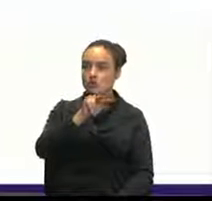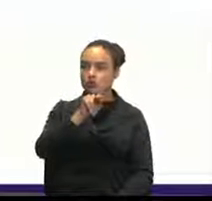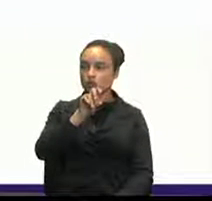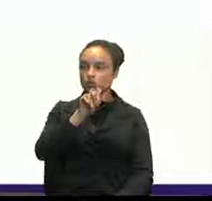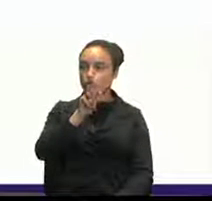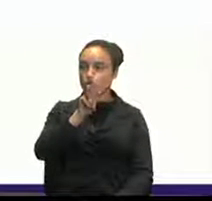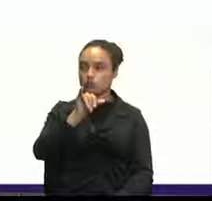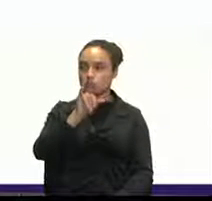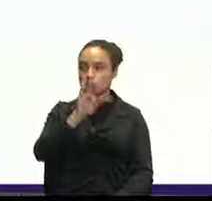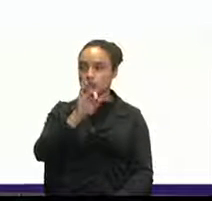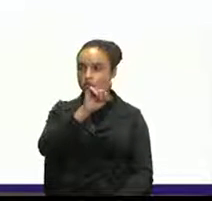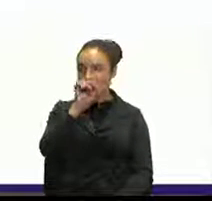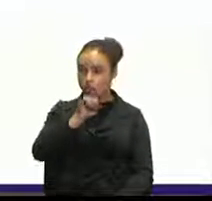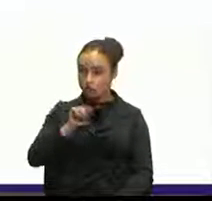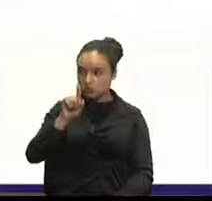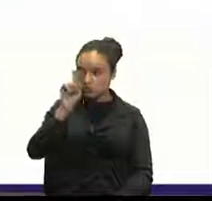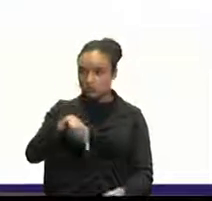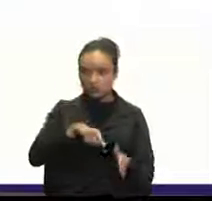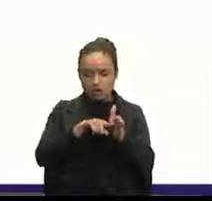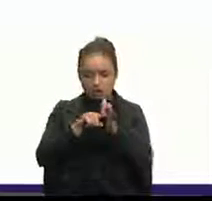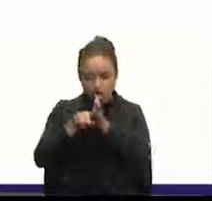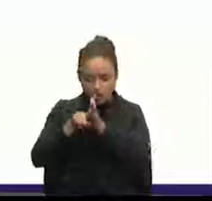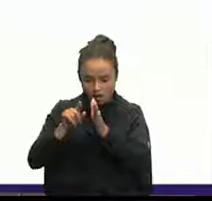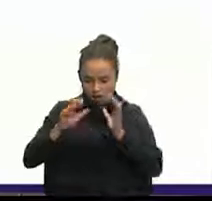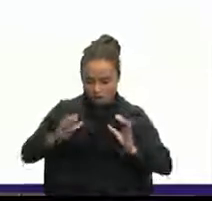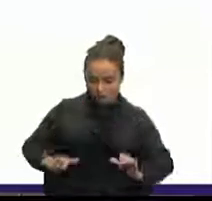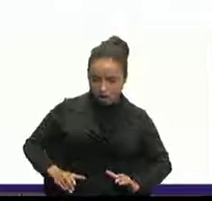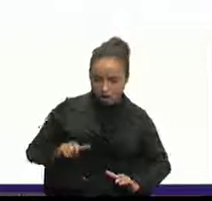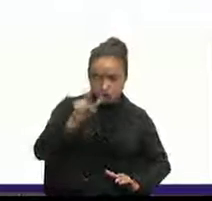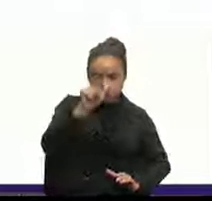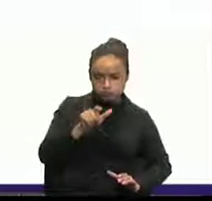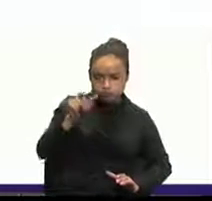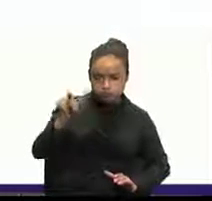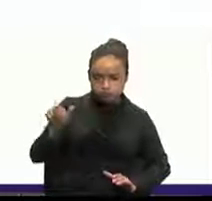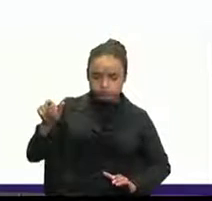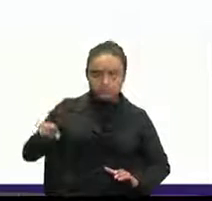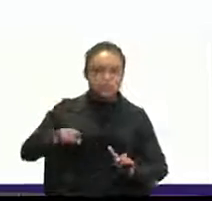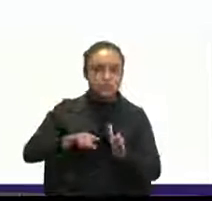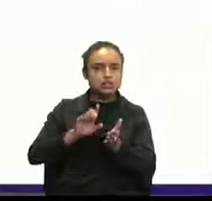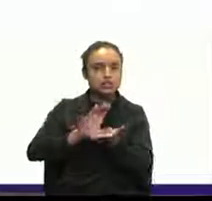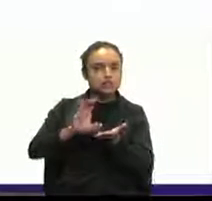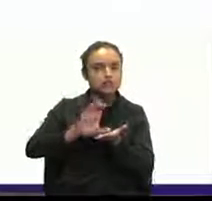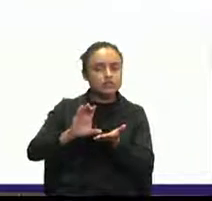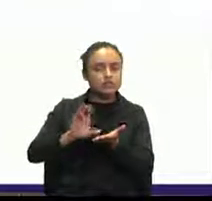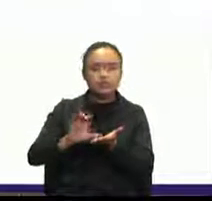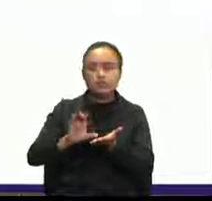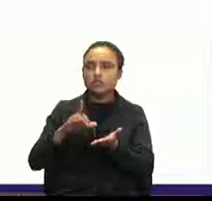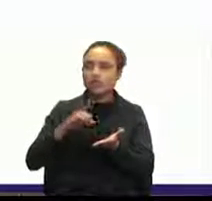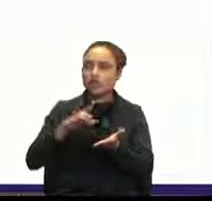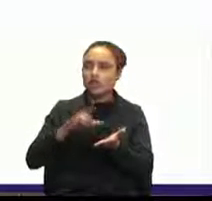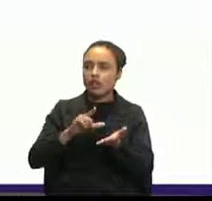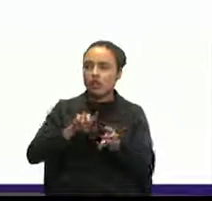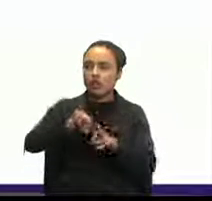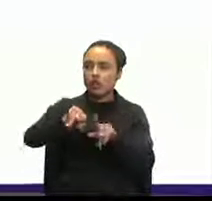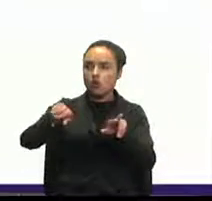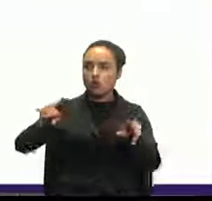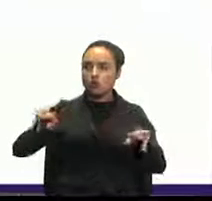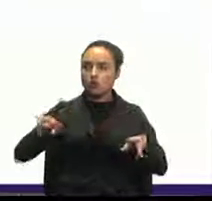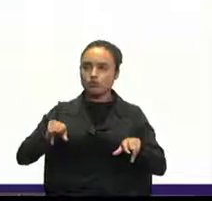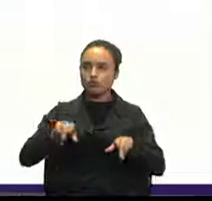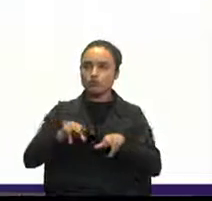do mercado de capitais percebeu que investir em diversos ativos não ainda não sei o suficiente